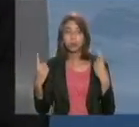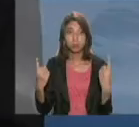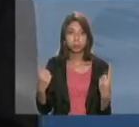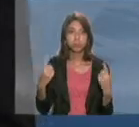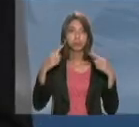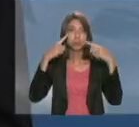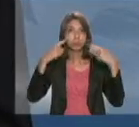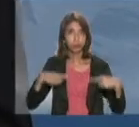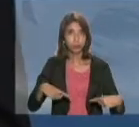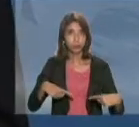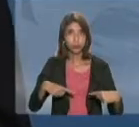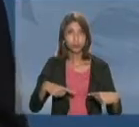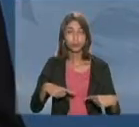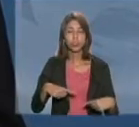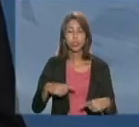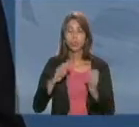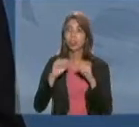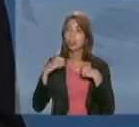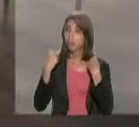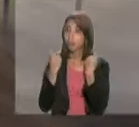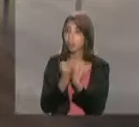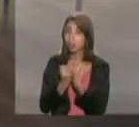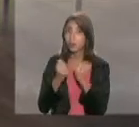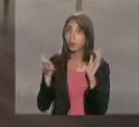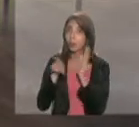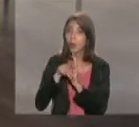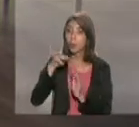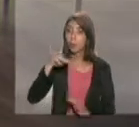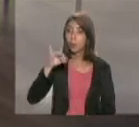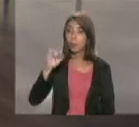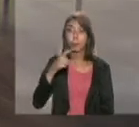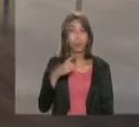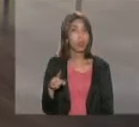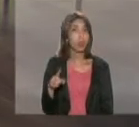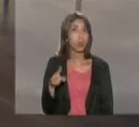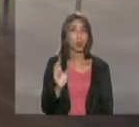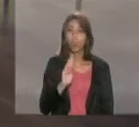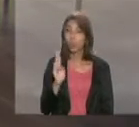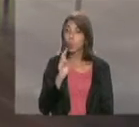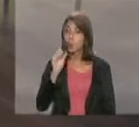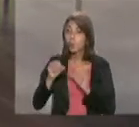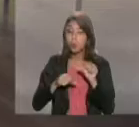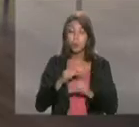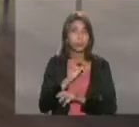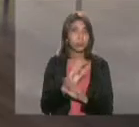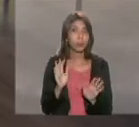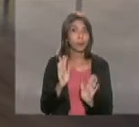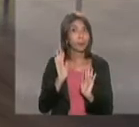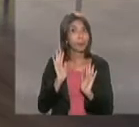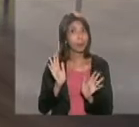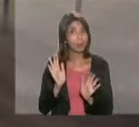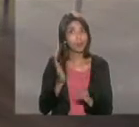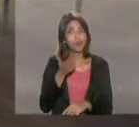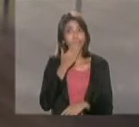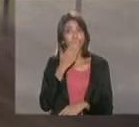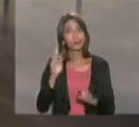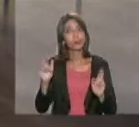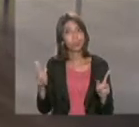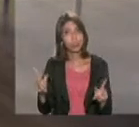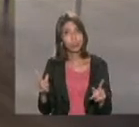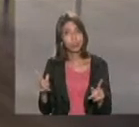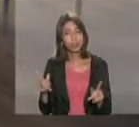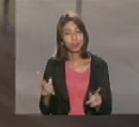Milan e para jogar a Internazionale de Milão. Mas é o estádio de Milão. De Milão, que apenas troca de nome. De Milão. Exatamente, por causa dos